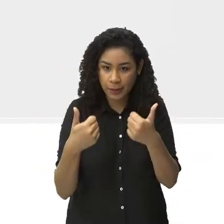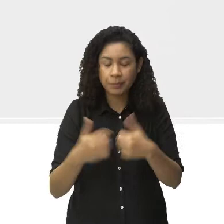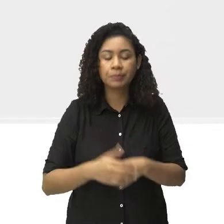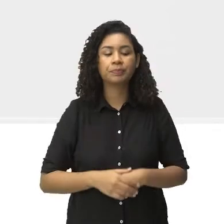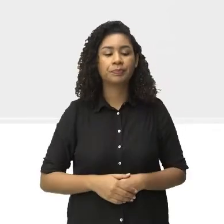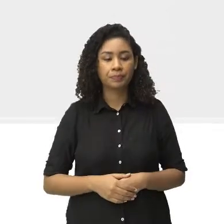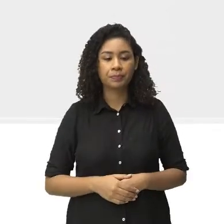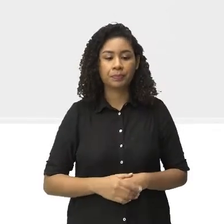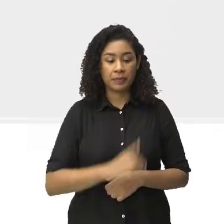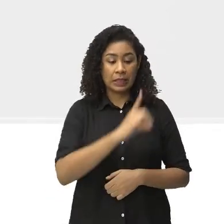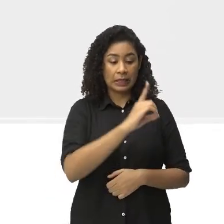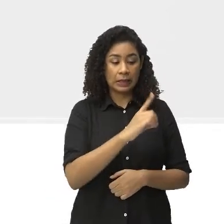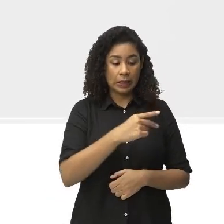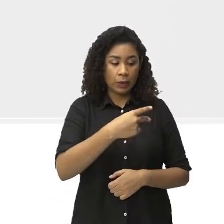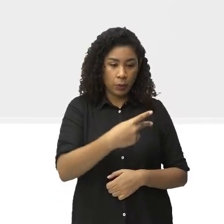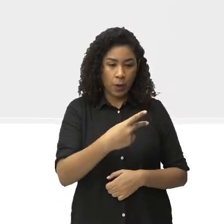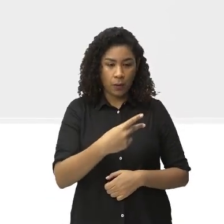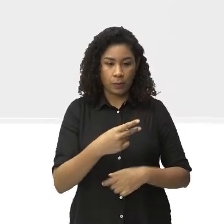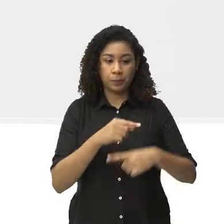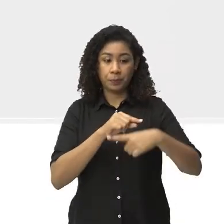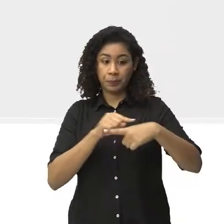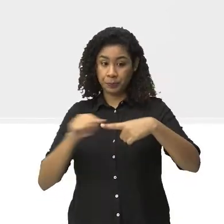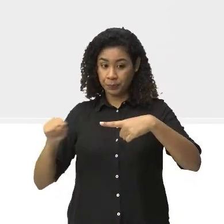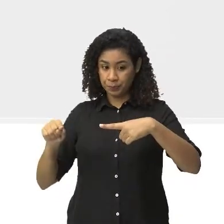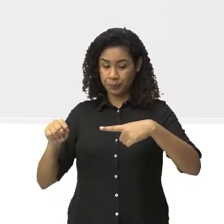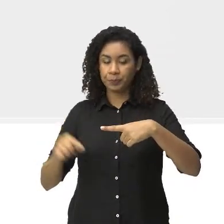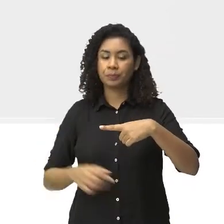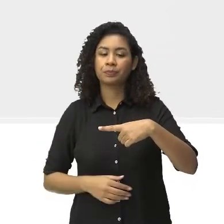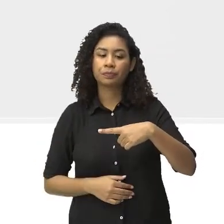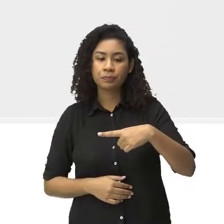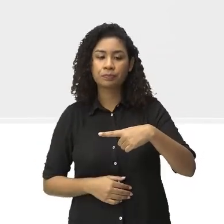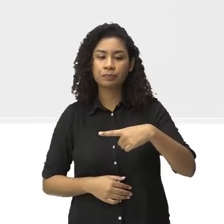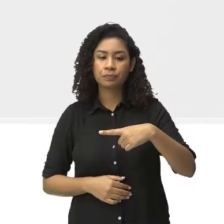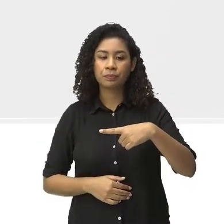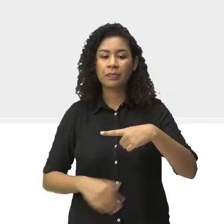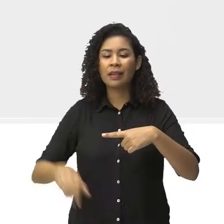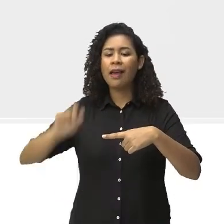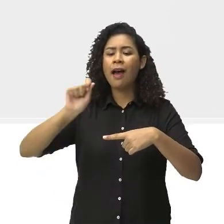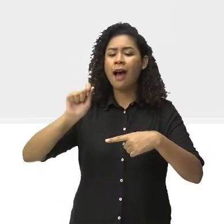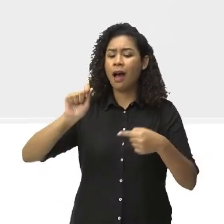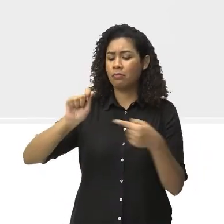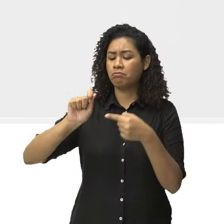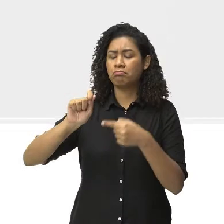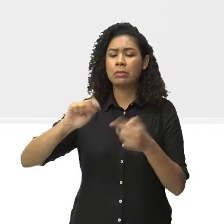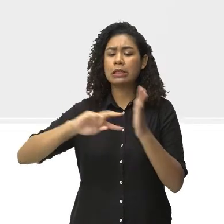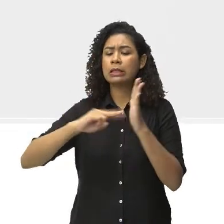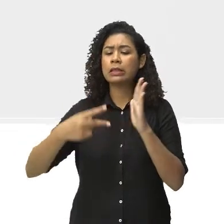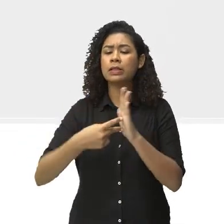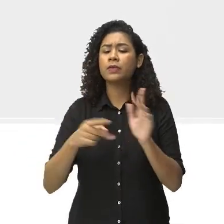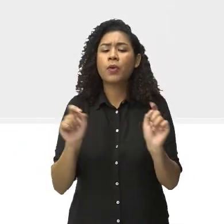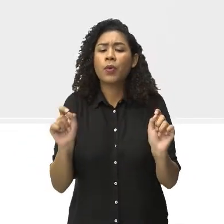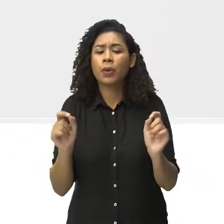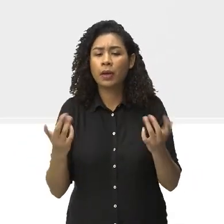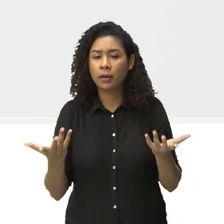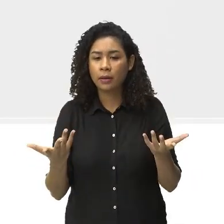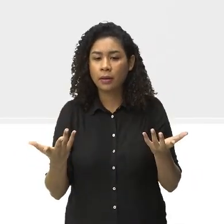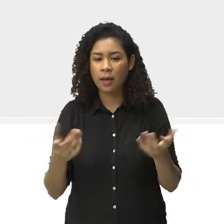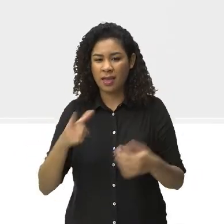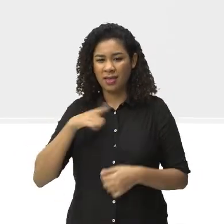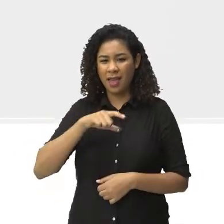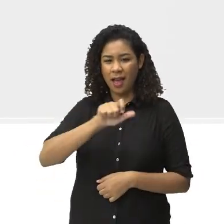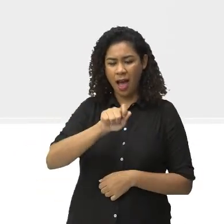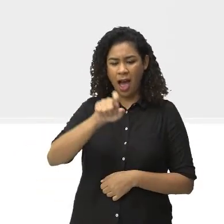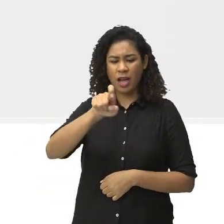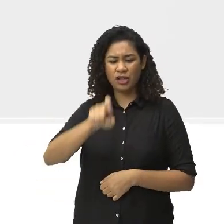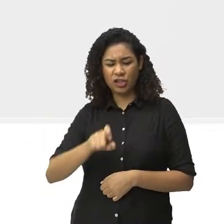ver cada um dos elementos. Quem é o coeficiente A? Eu tenho AX0, correto?